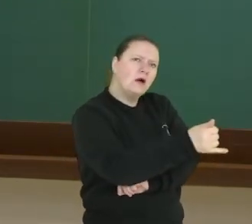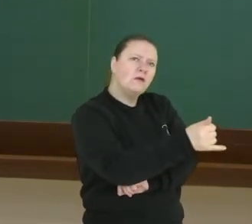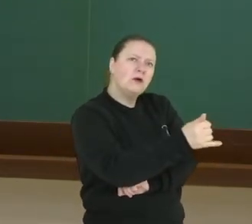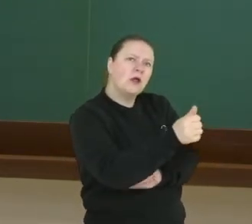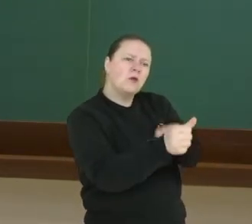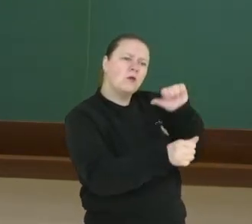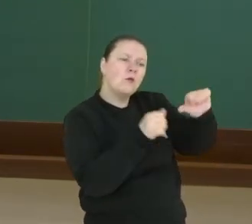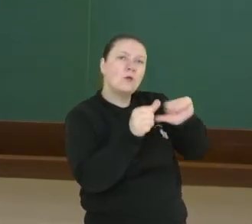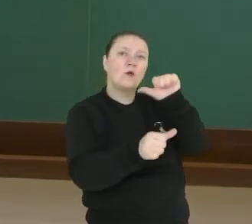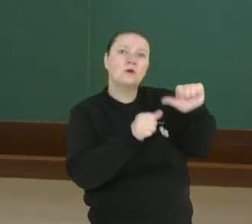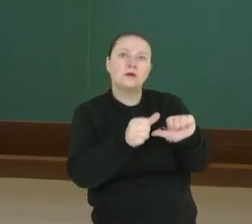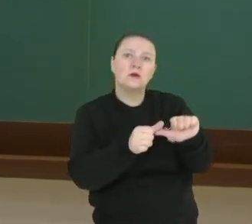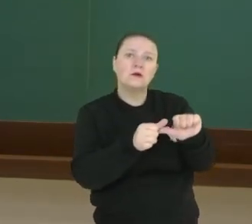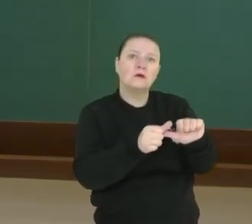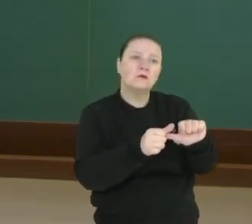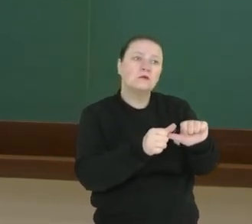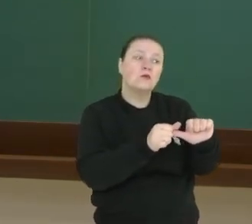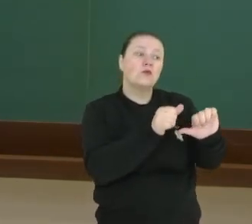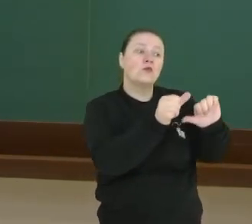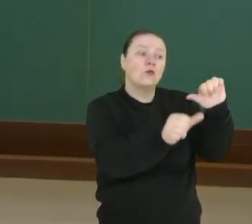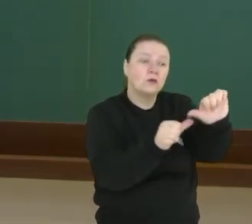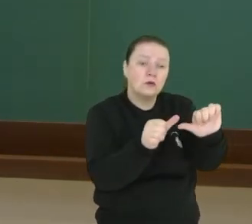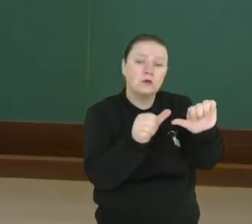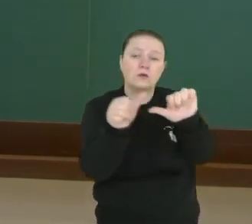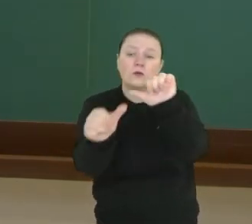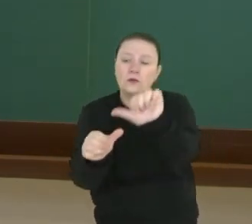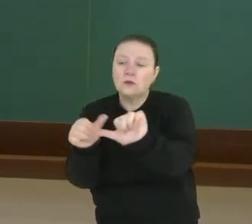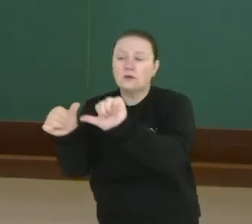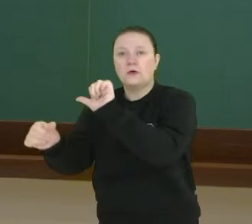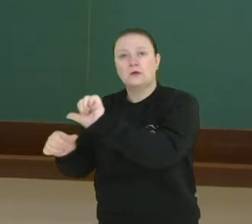pouquinho difícil. As pessoas acabavam assim